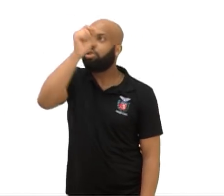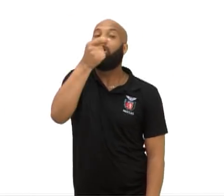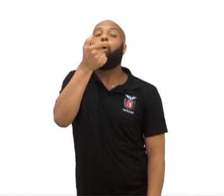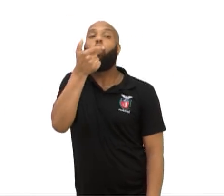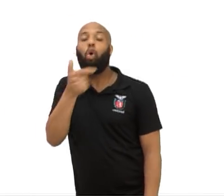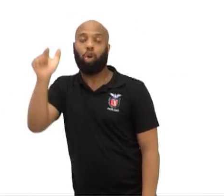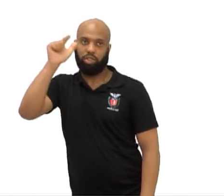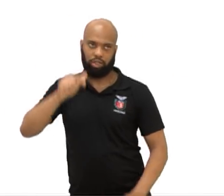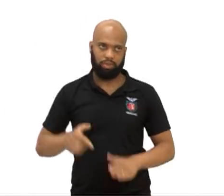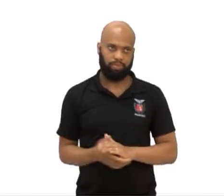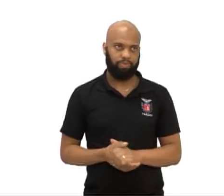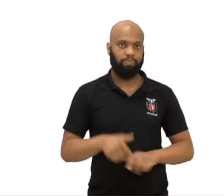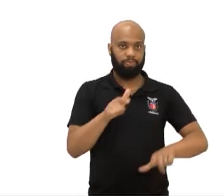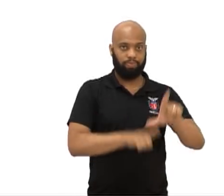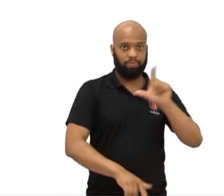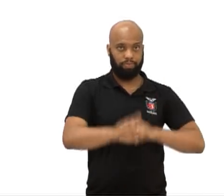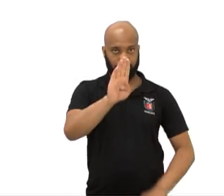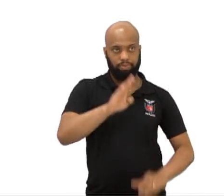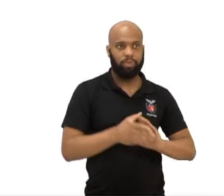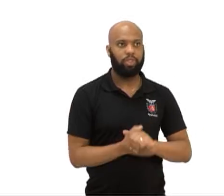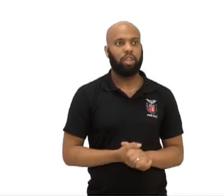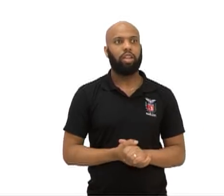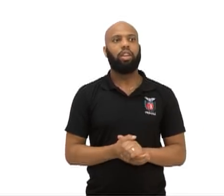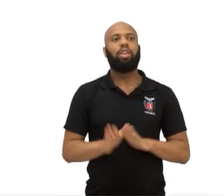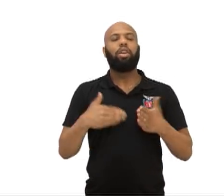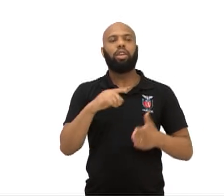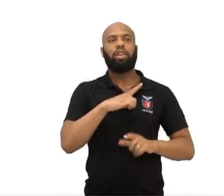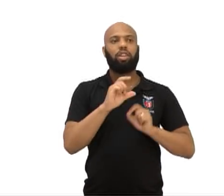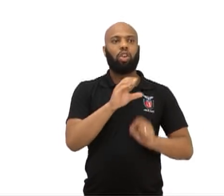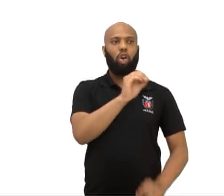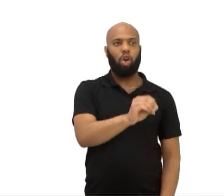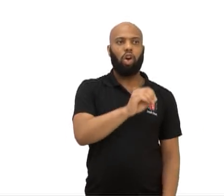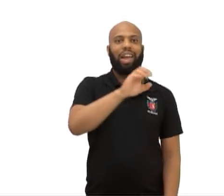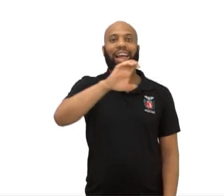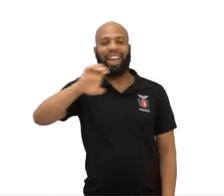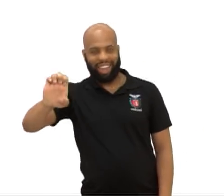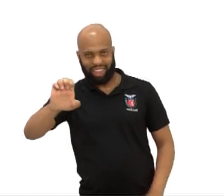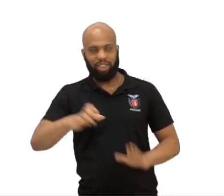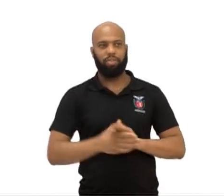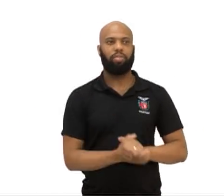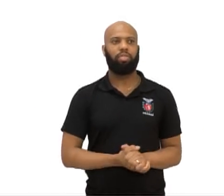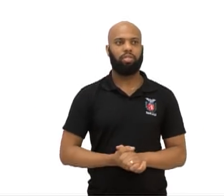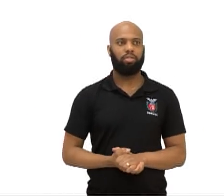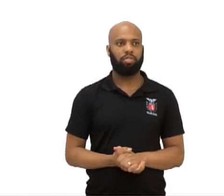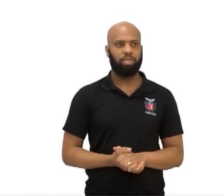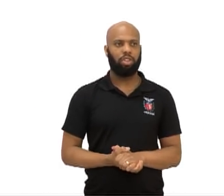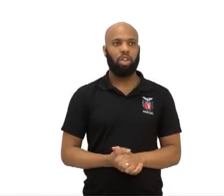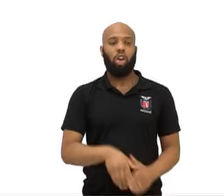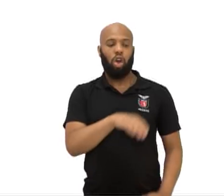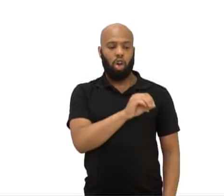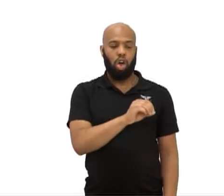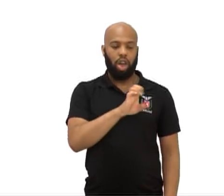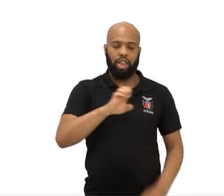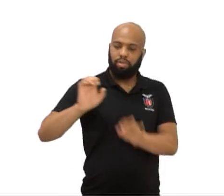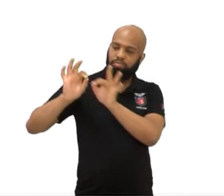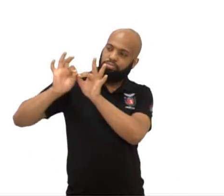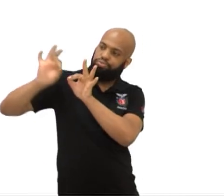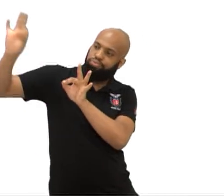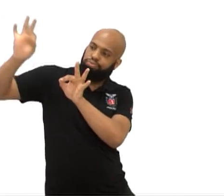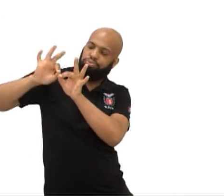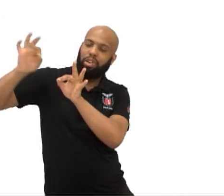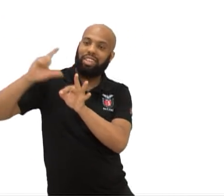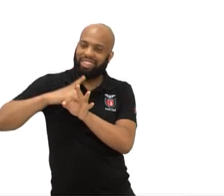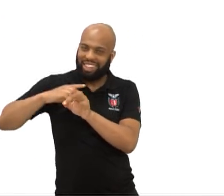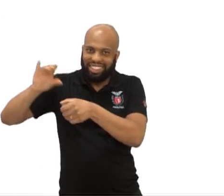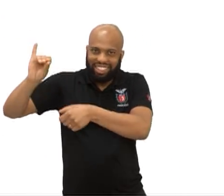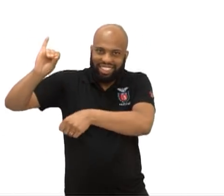aqui na letra B, o segmento de reta OE. Vejamos, OE. Ele vai